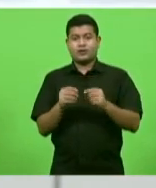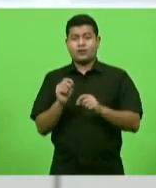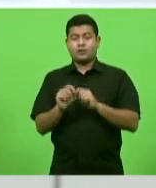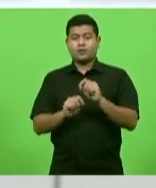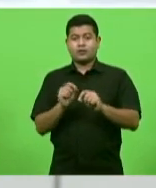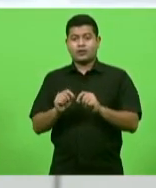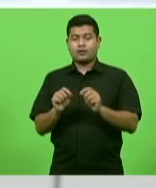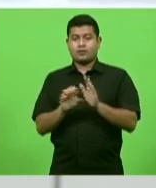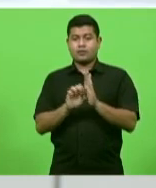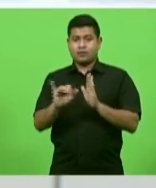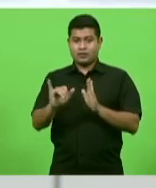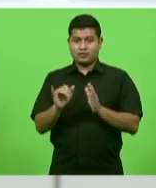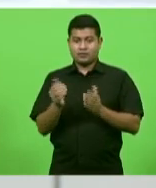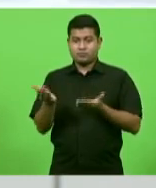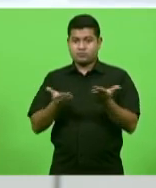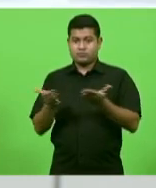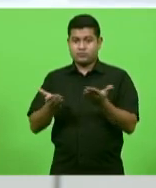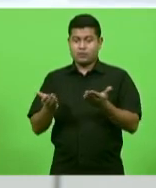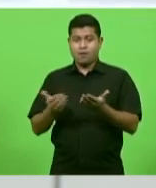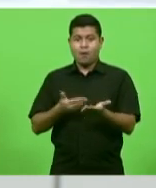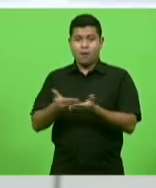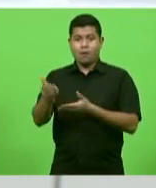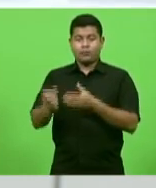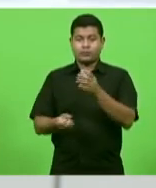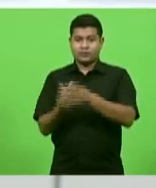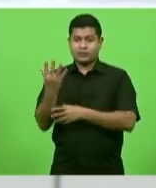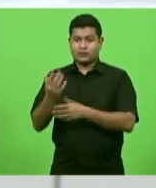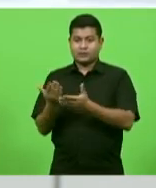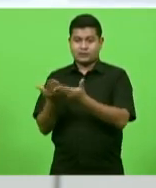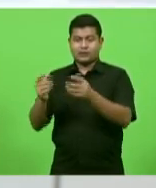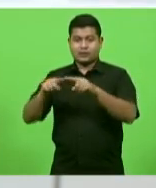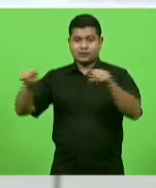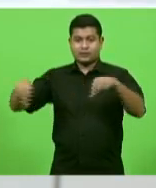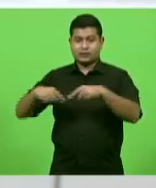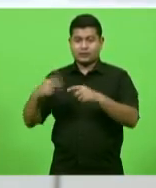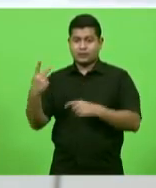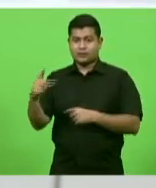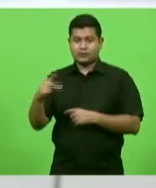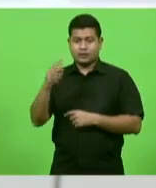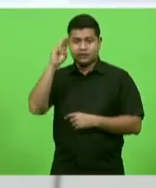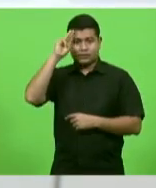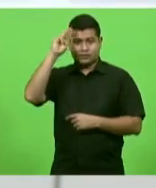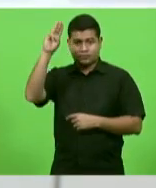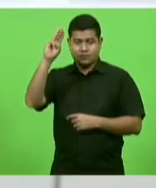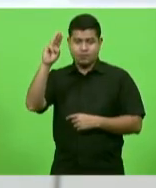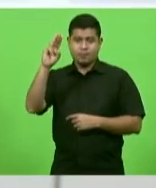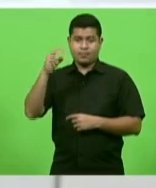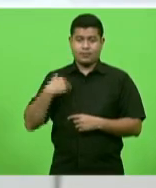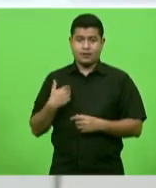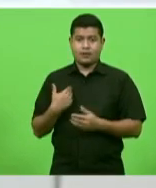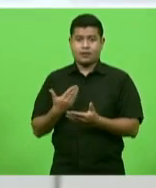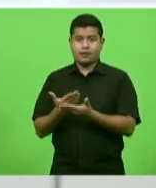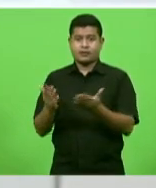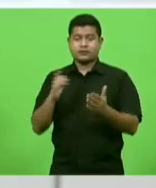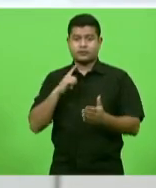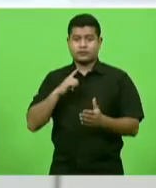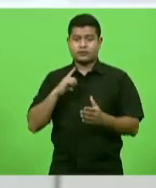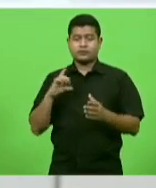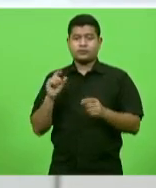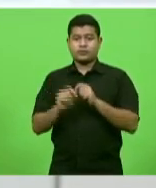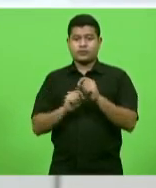preço tem origem no governo gabinete do governador de pontaria com sua anuência para já visto